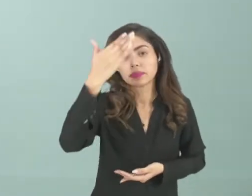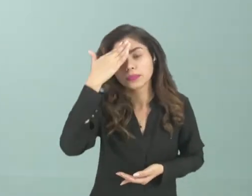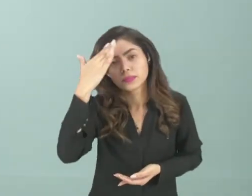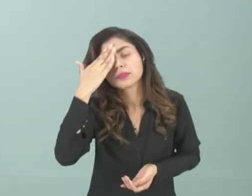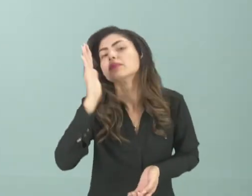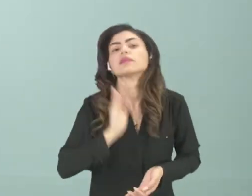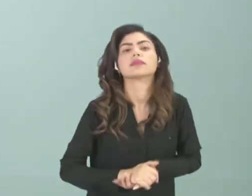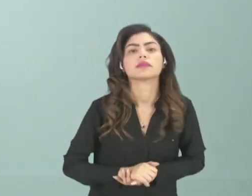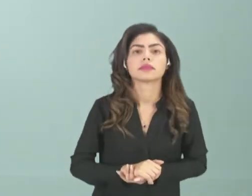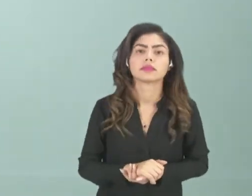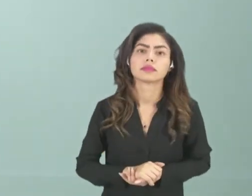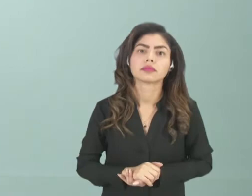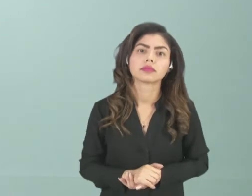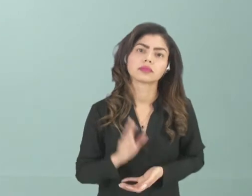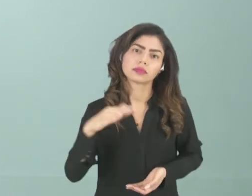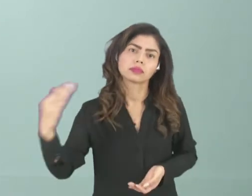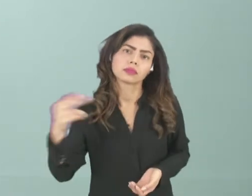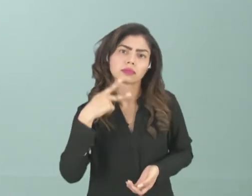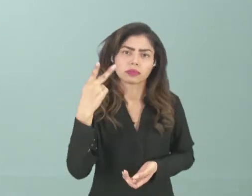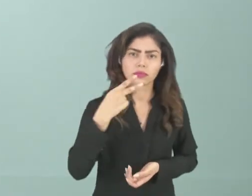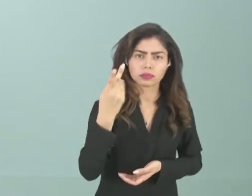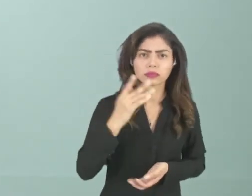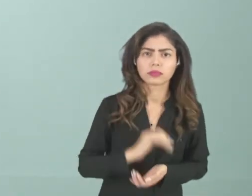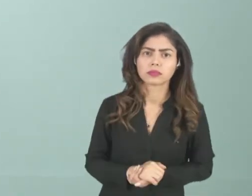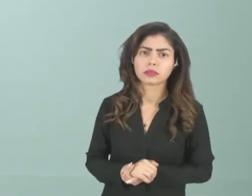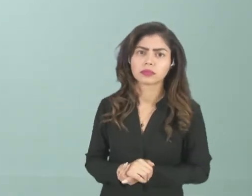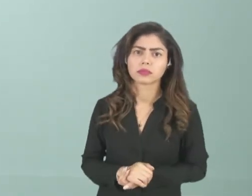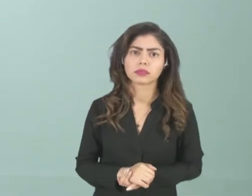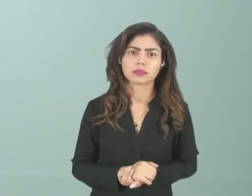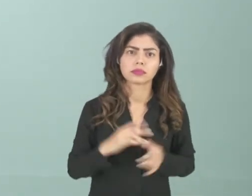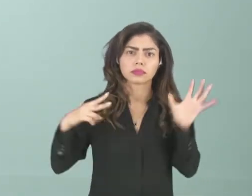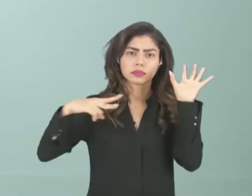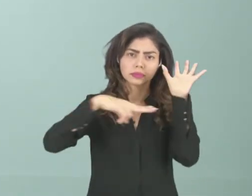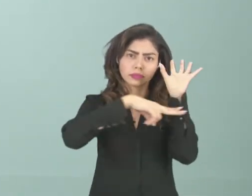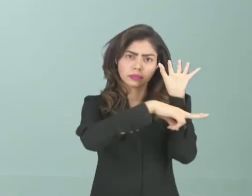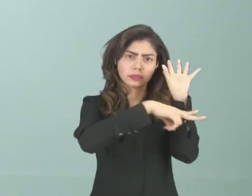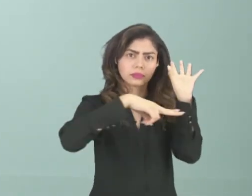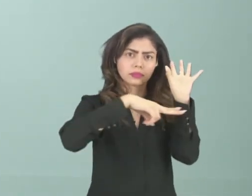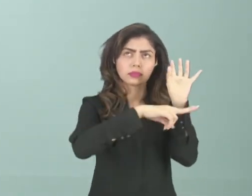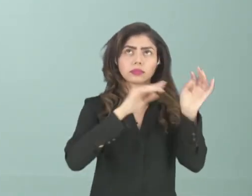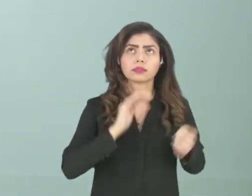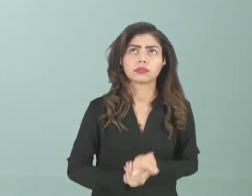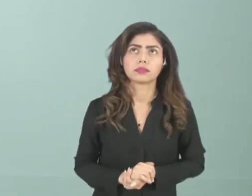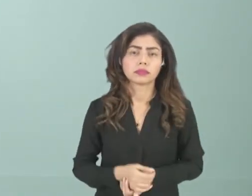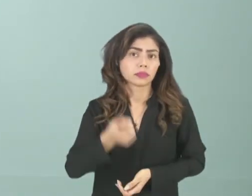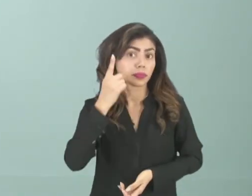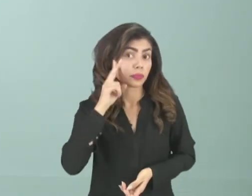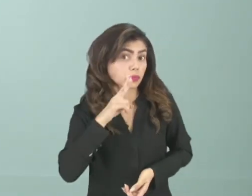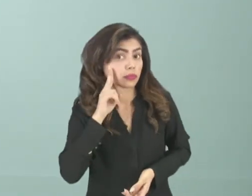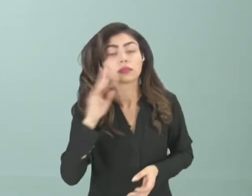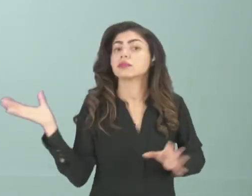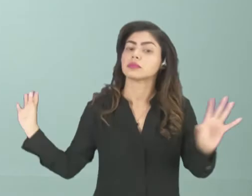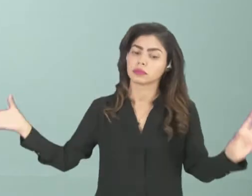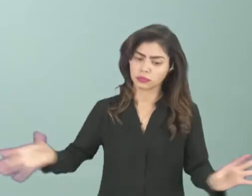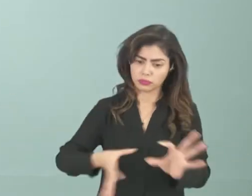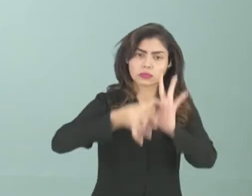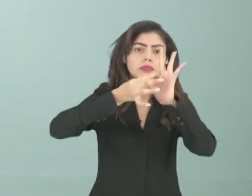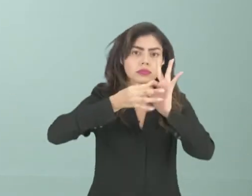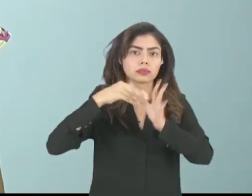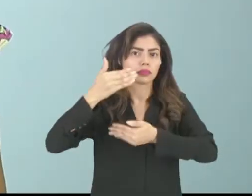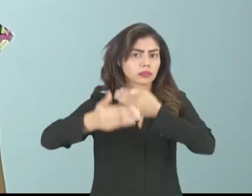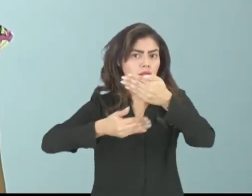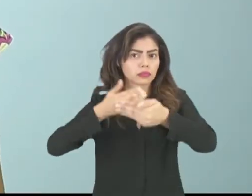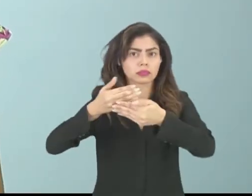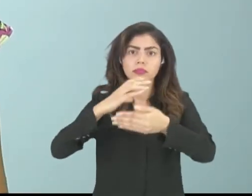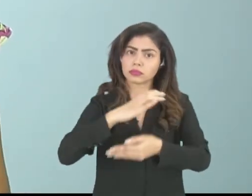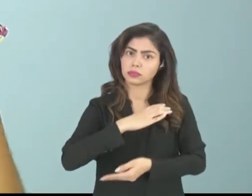entenderem é que quando nós falamos de êxodo rural, grave bem, ele está ligado diretamente também no processo